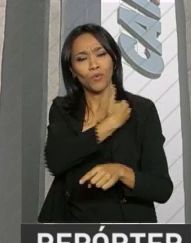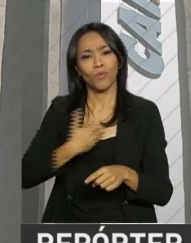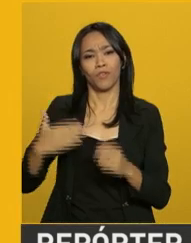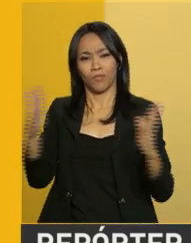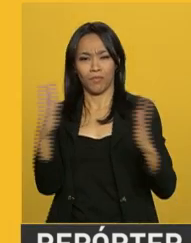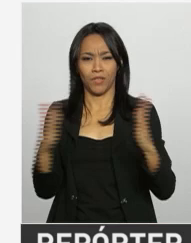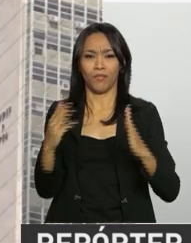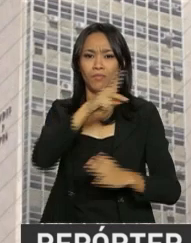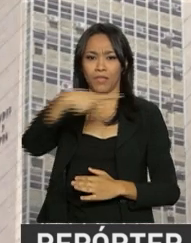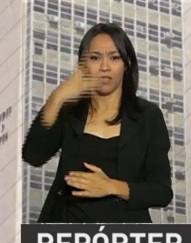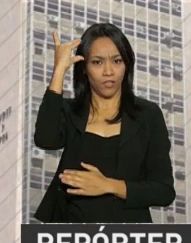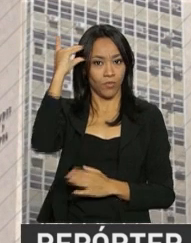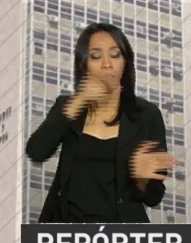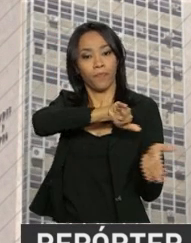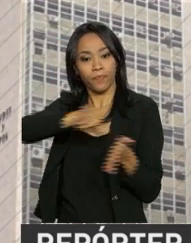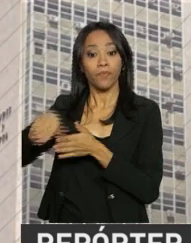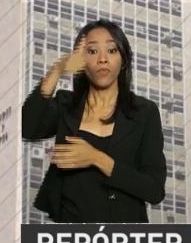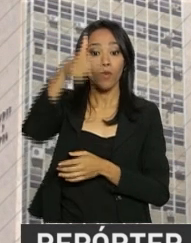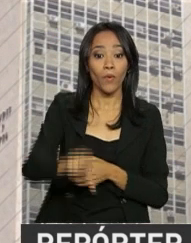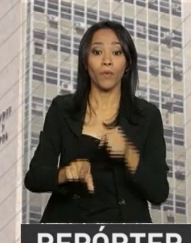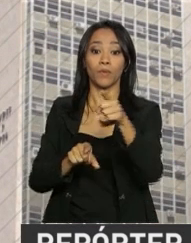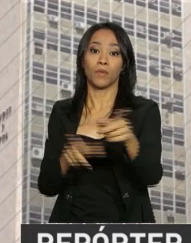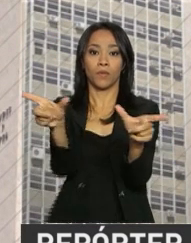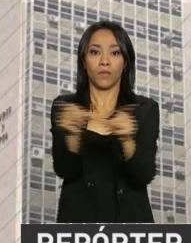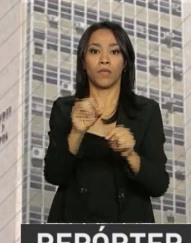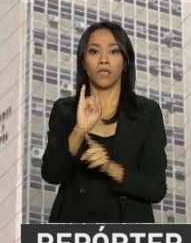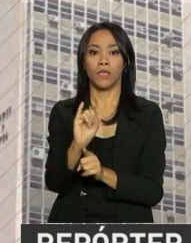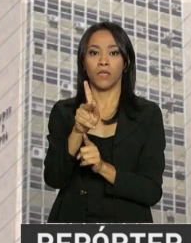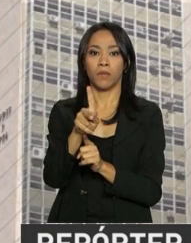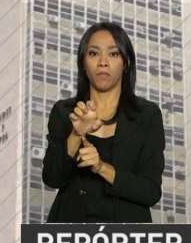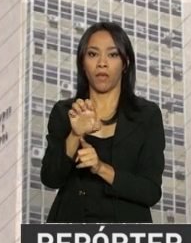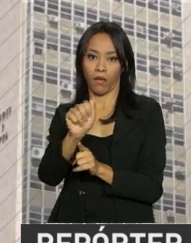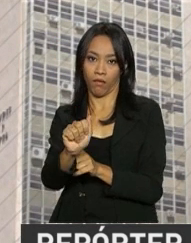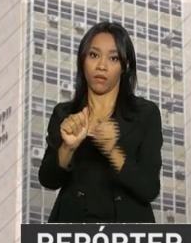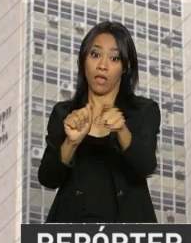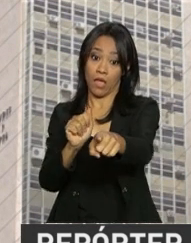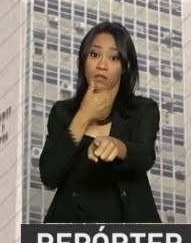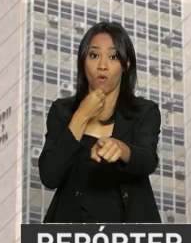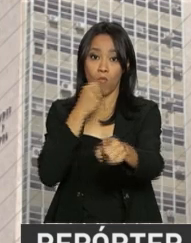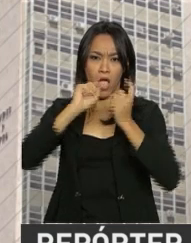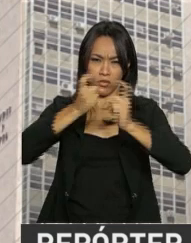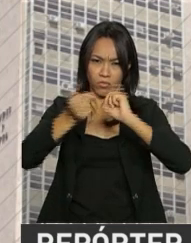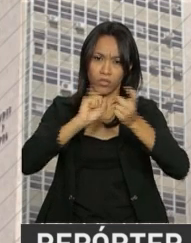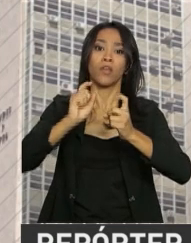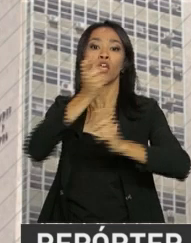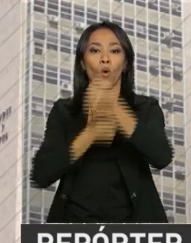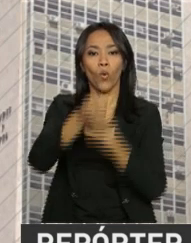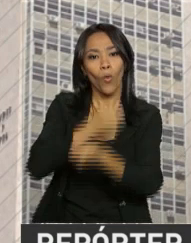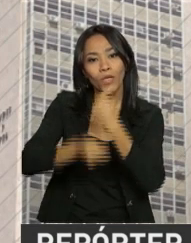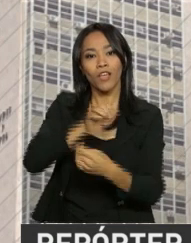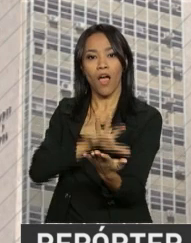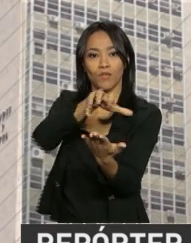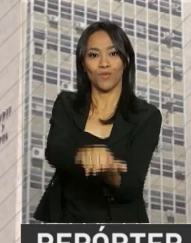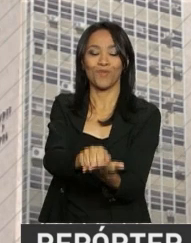Rousseff Instituto de Pesquisa Econômica aplicada o economista e administrador Ernesto lozzardo assume